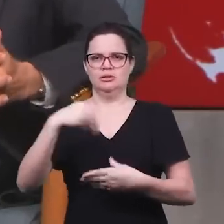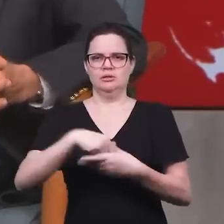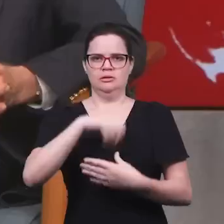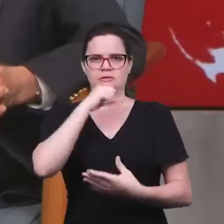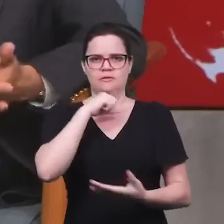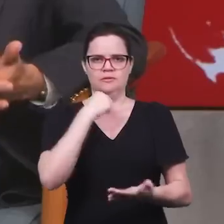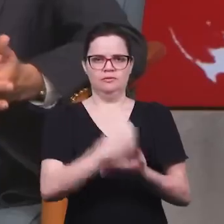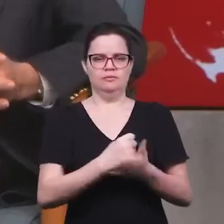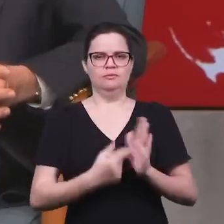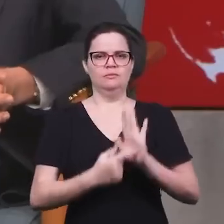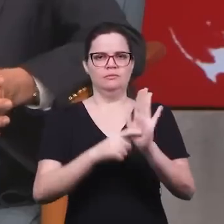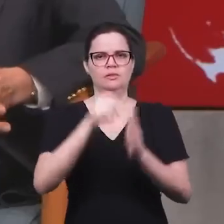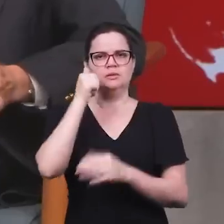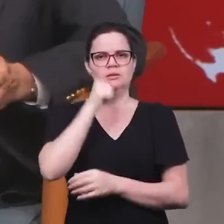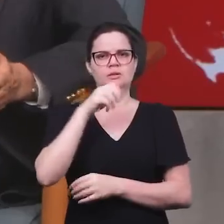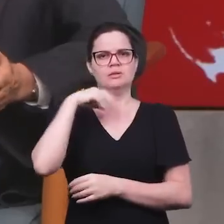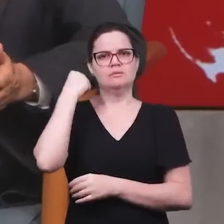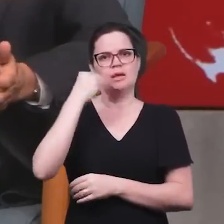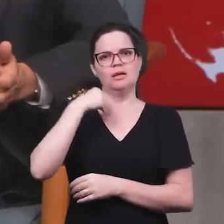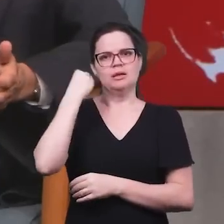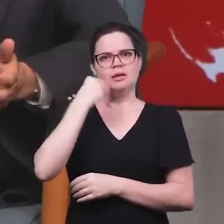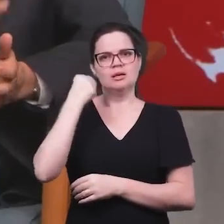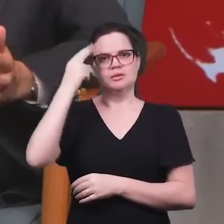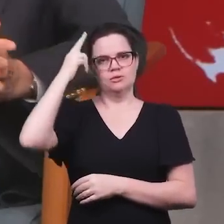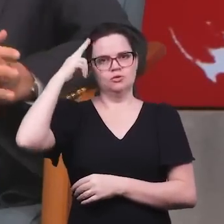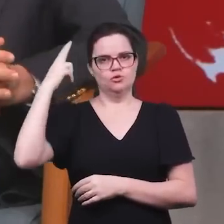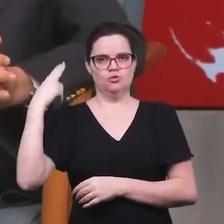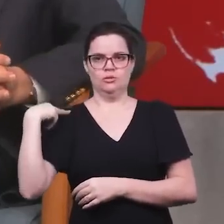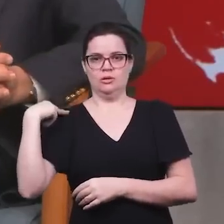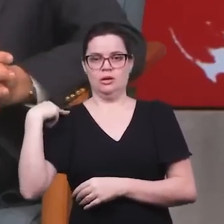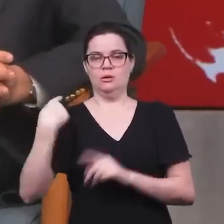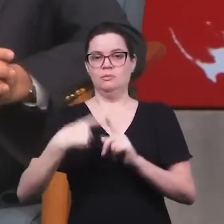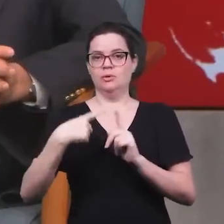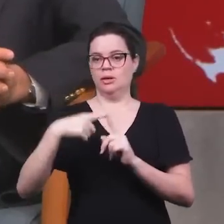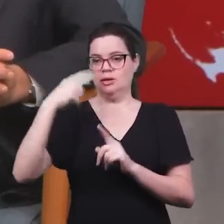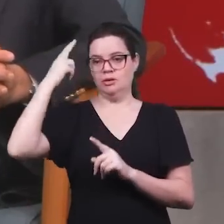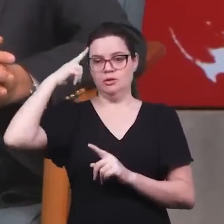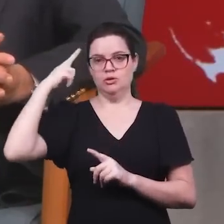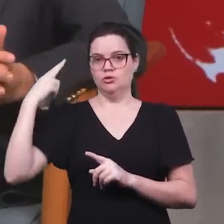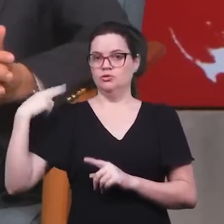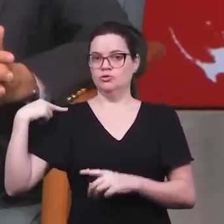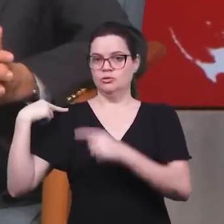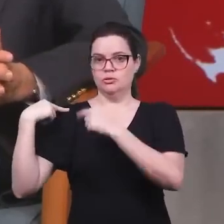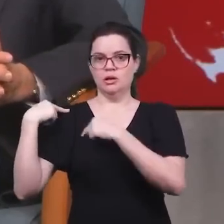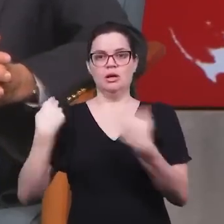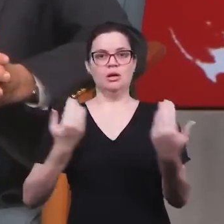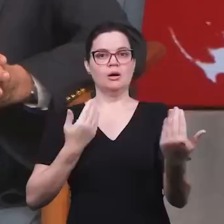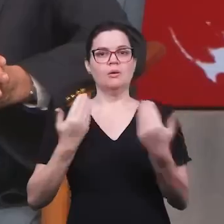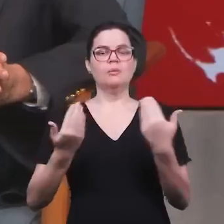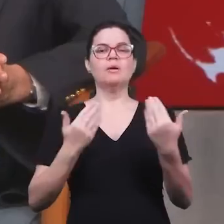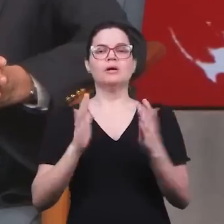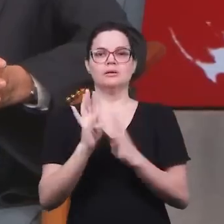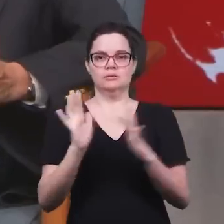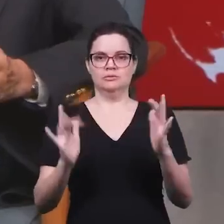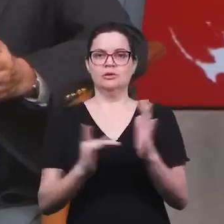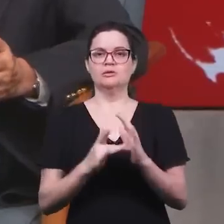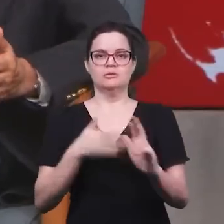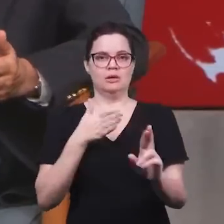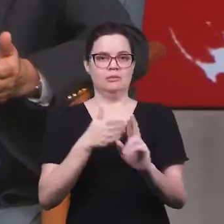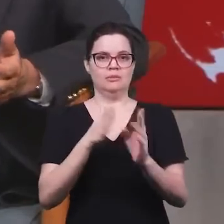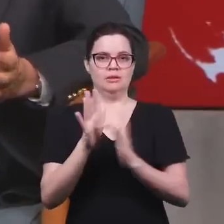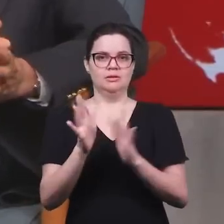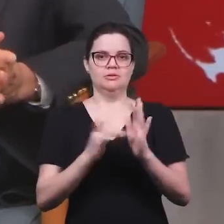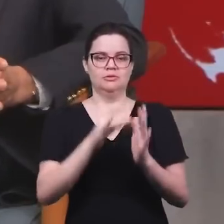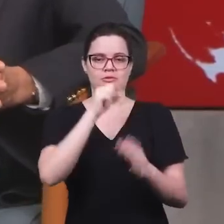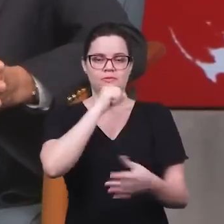na experiência de José do Egito. José, que é tipo de Jesus no Velho Testamento. E a pergunta é: o Pai